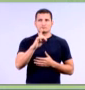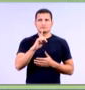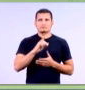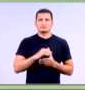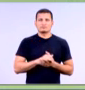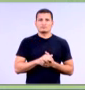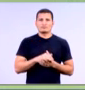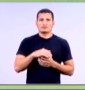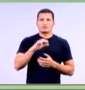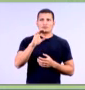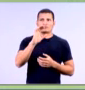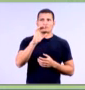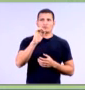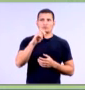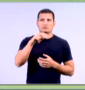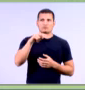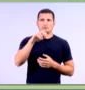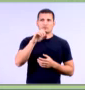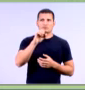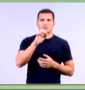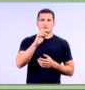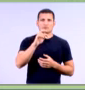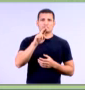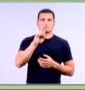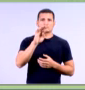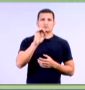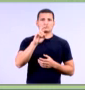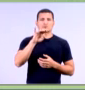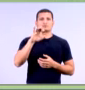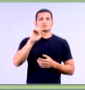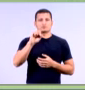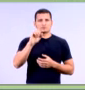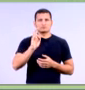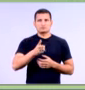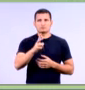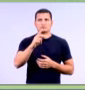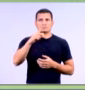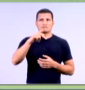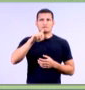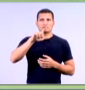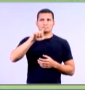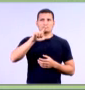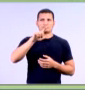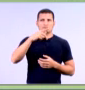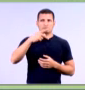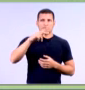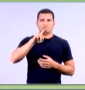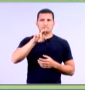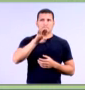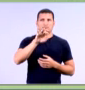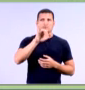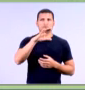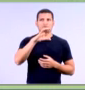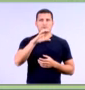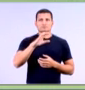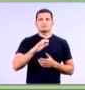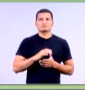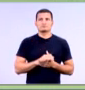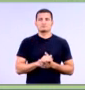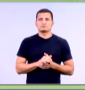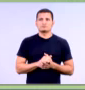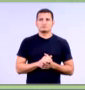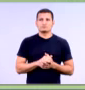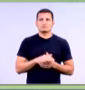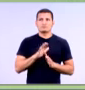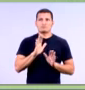Geralmente os construtores são públicos. Tem construtores não públicos? Tem. Em alguns patterns, como o Singleton, ele não é público. Mas,